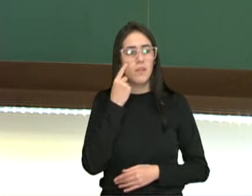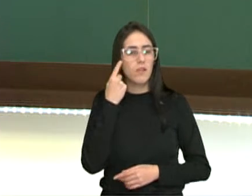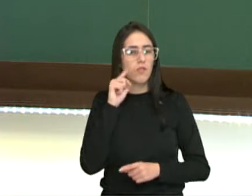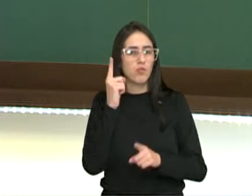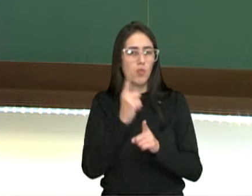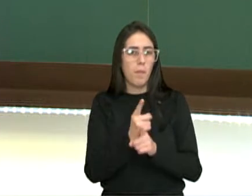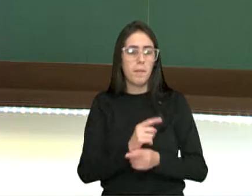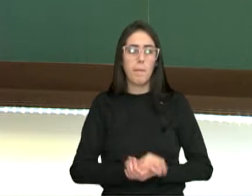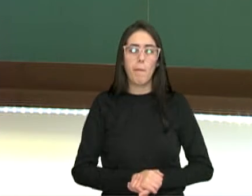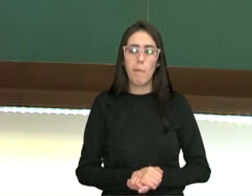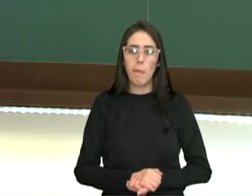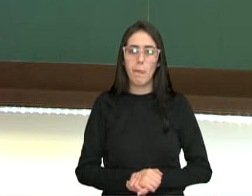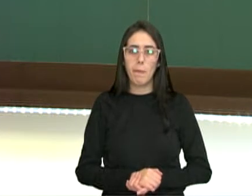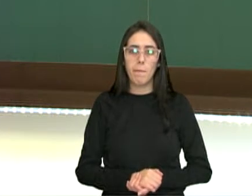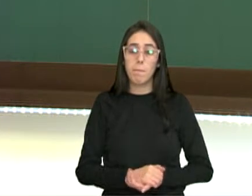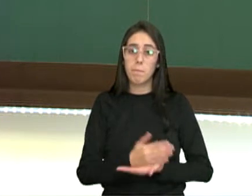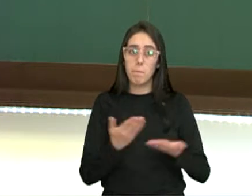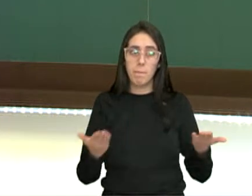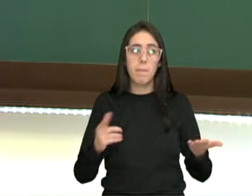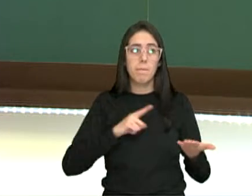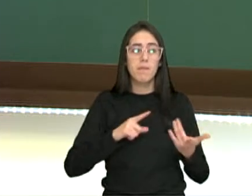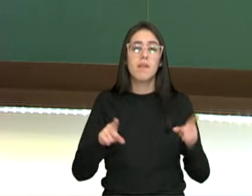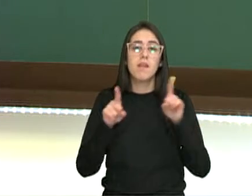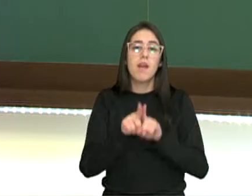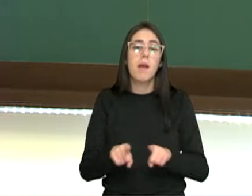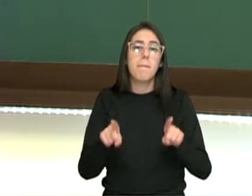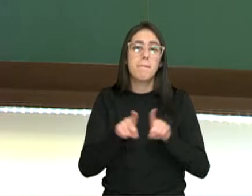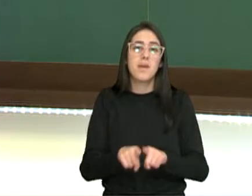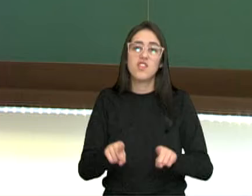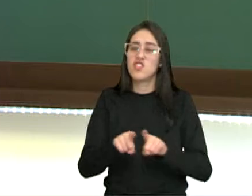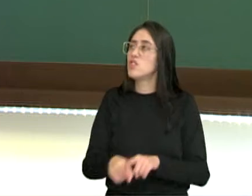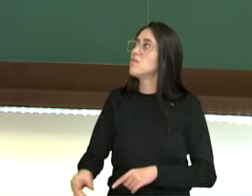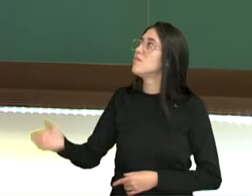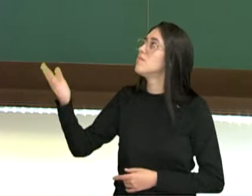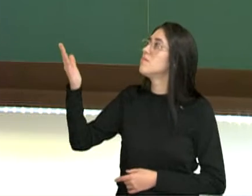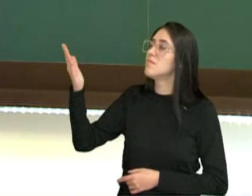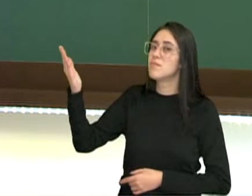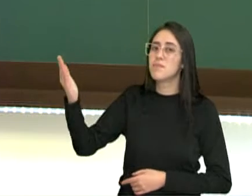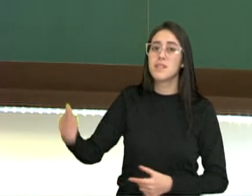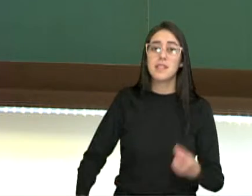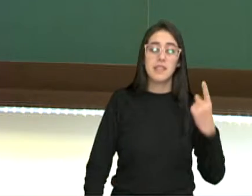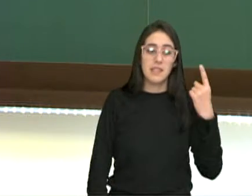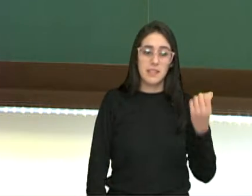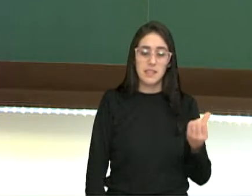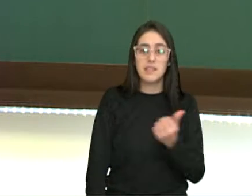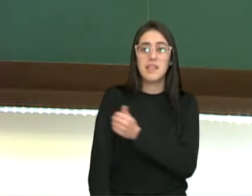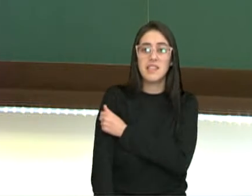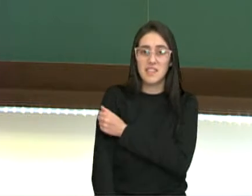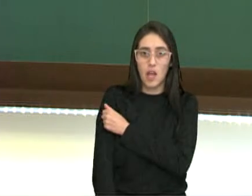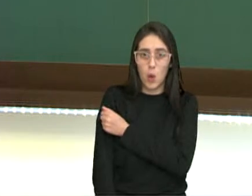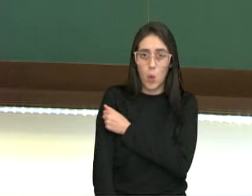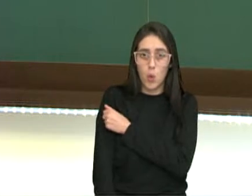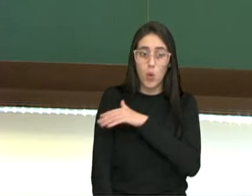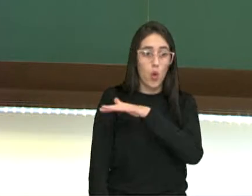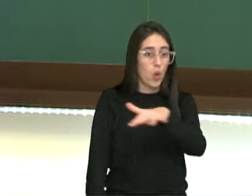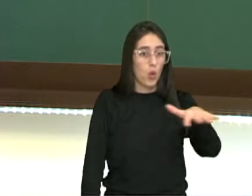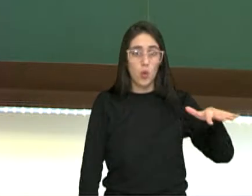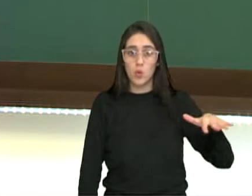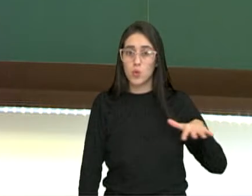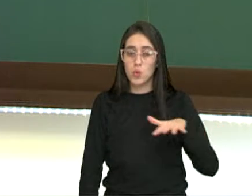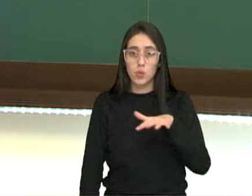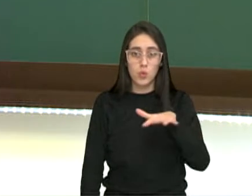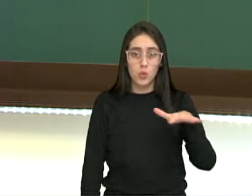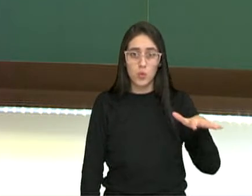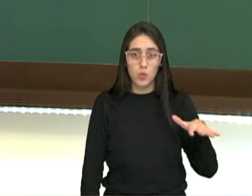agora. Veja, então aqui eu tenho repetição. Eu tenho, por exemplo, 16 alunos e todos esses 16 alunos têm a